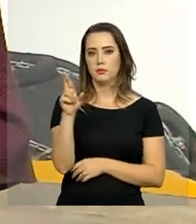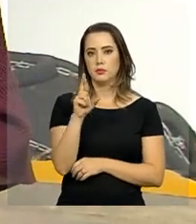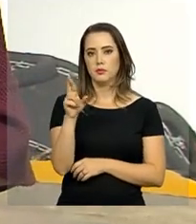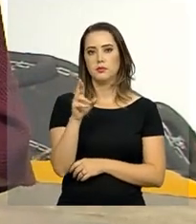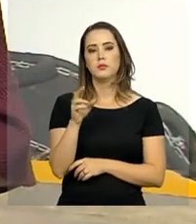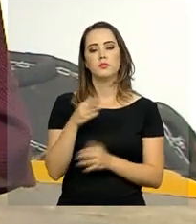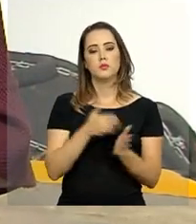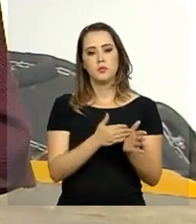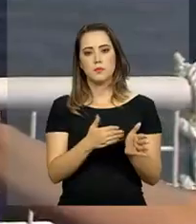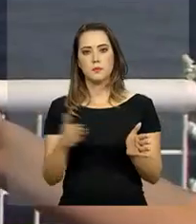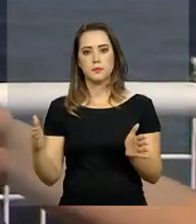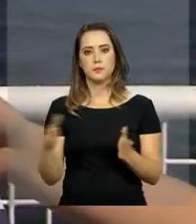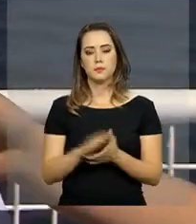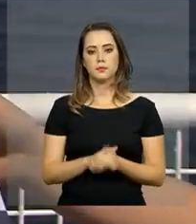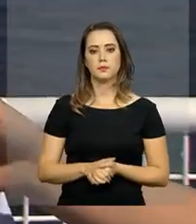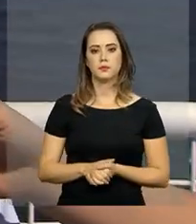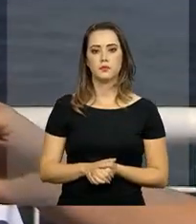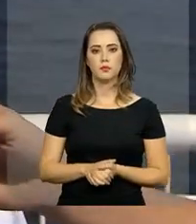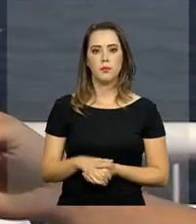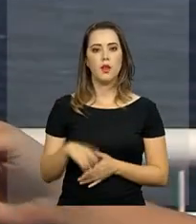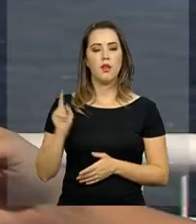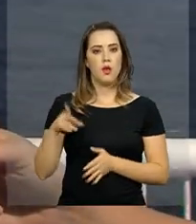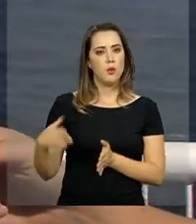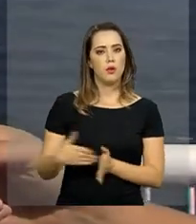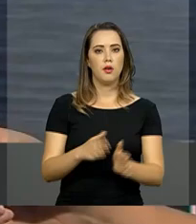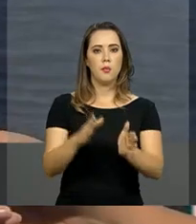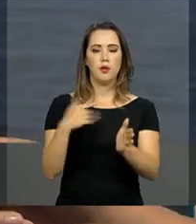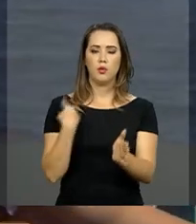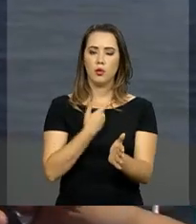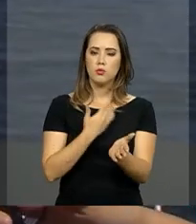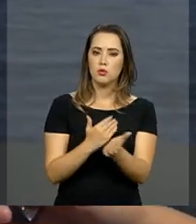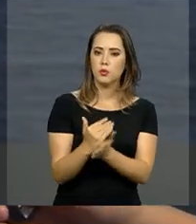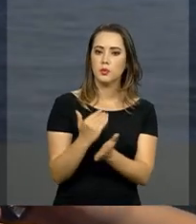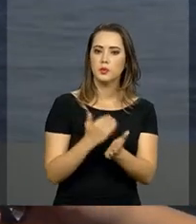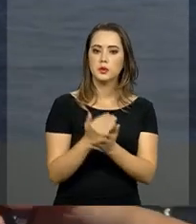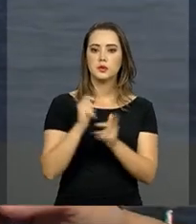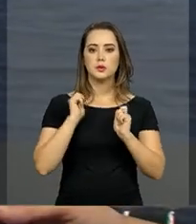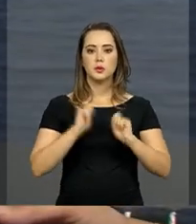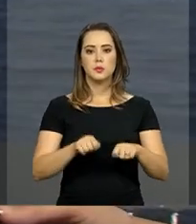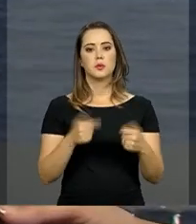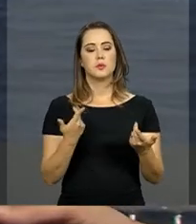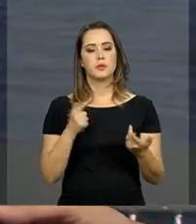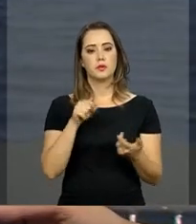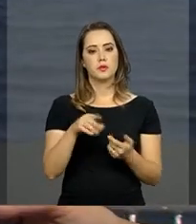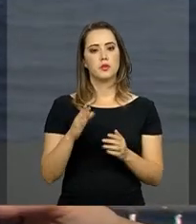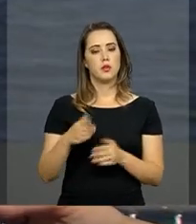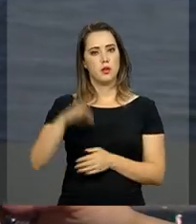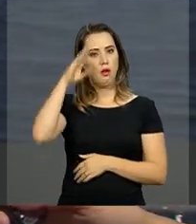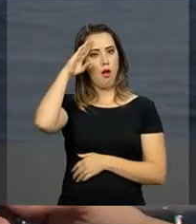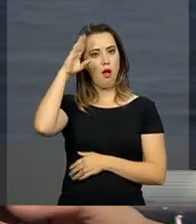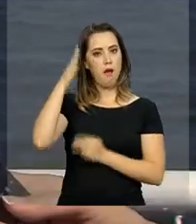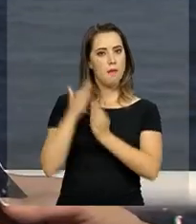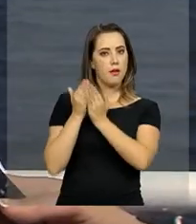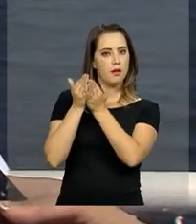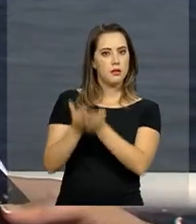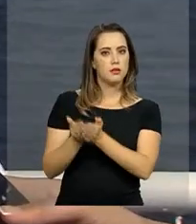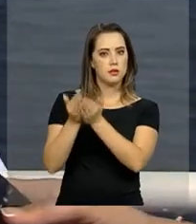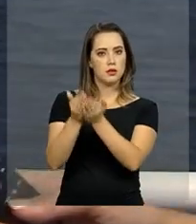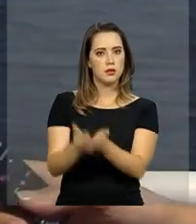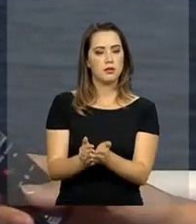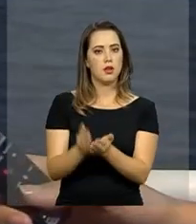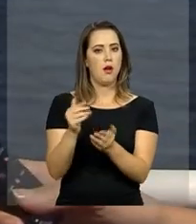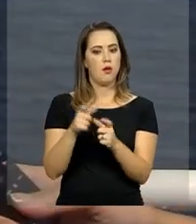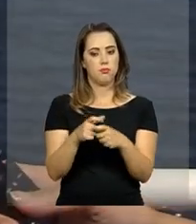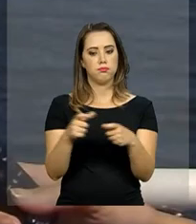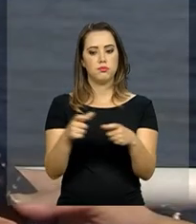R$ 75 milhões neste período. É um caminho que nós estamos iniciando que vai permitir que a Marinha amplie, mas em